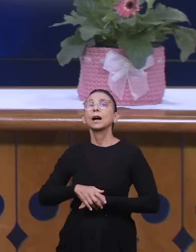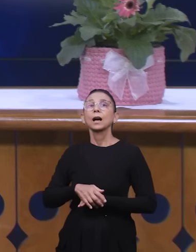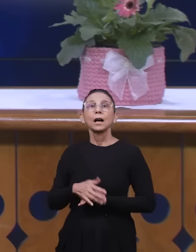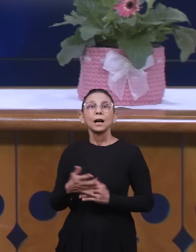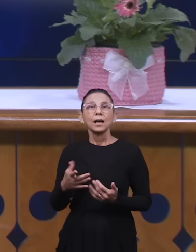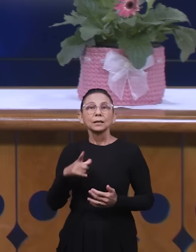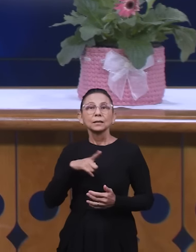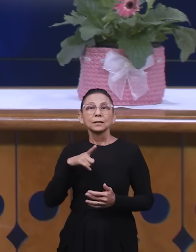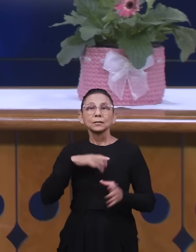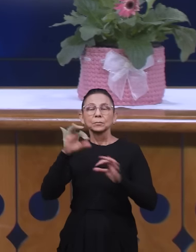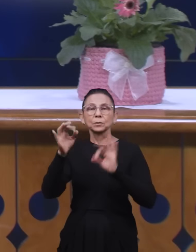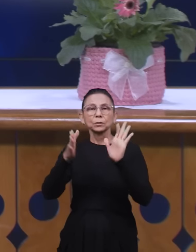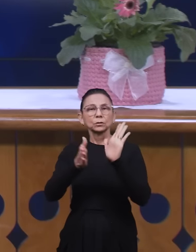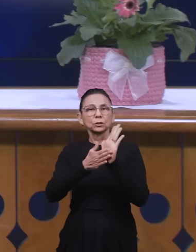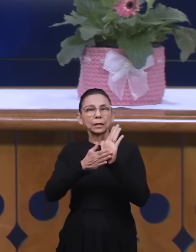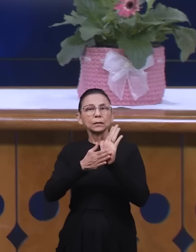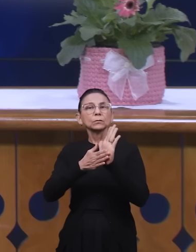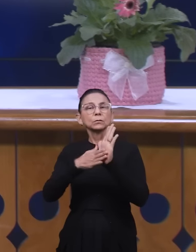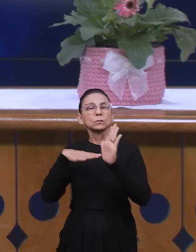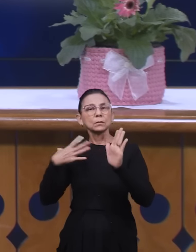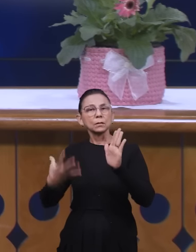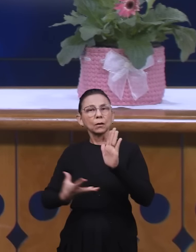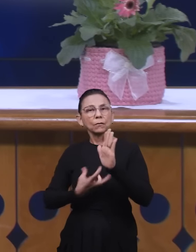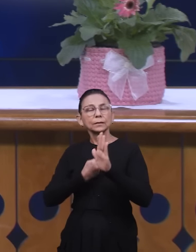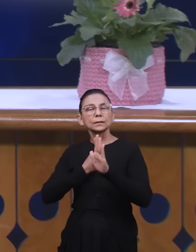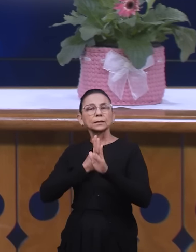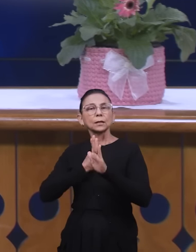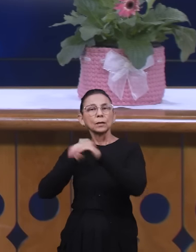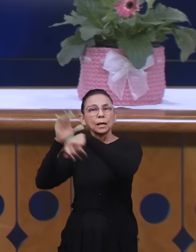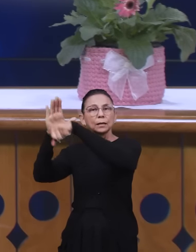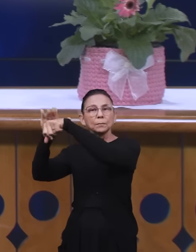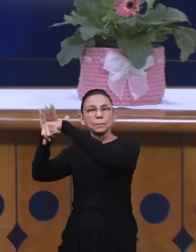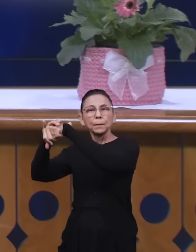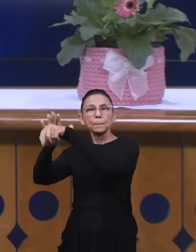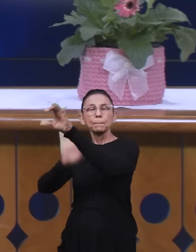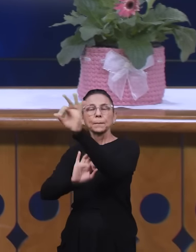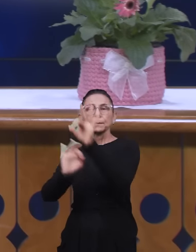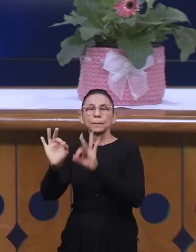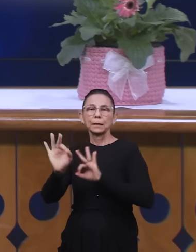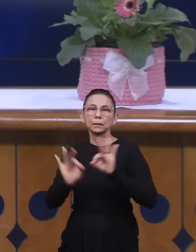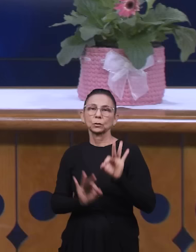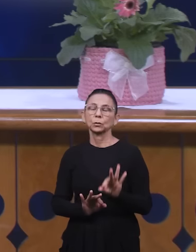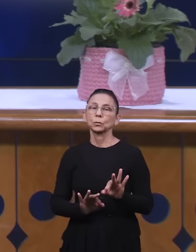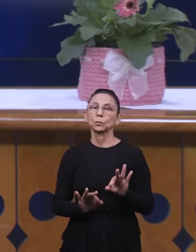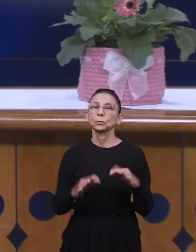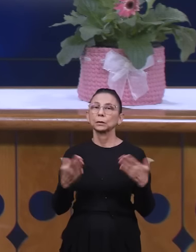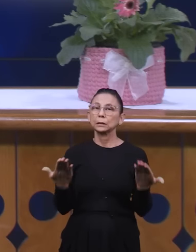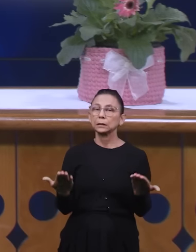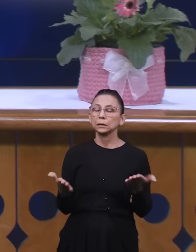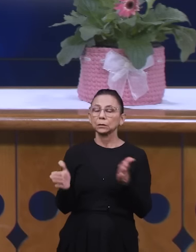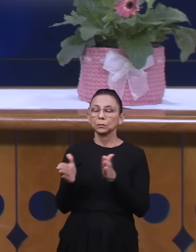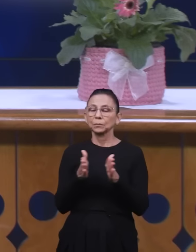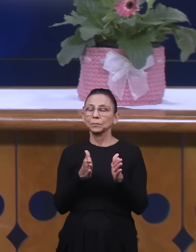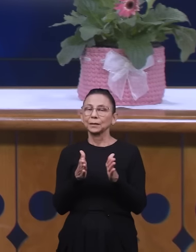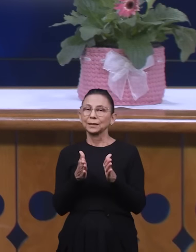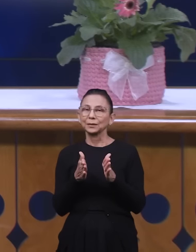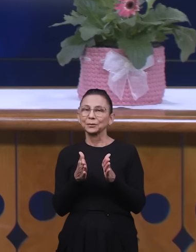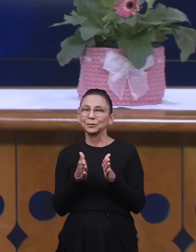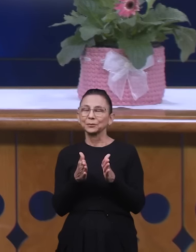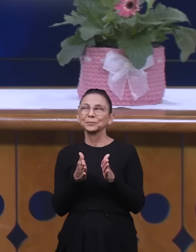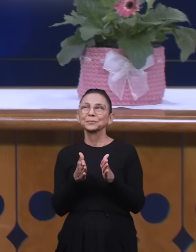projeto de salvação e que existe já um tempo determinado para estarmos diante do